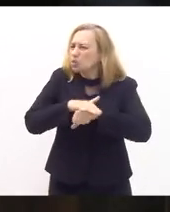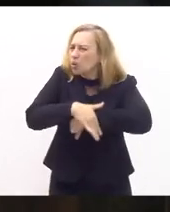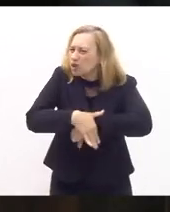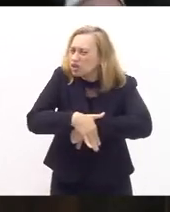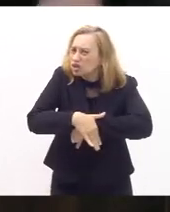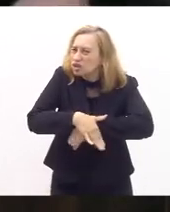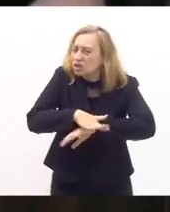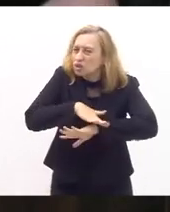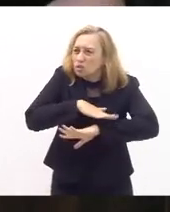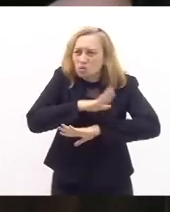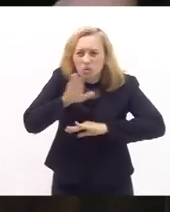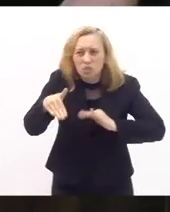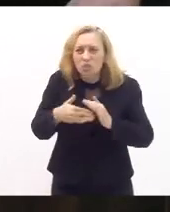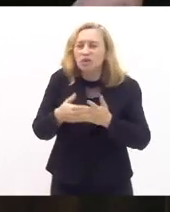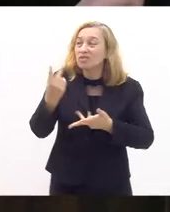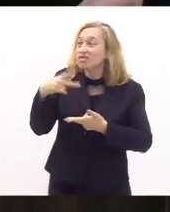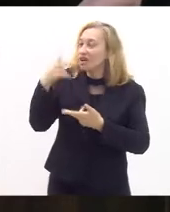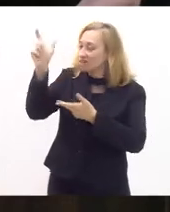da pessoa,